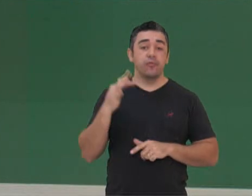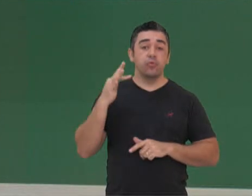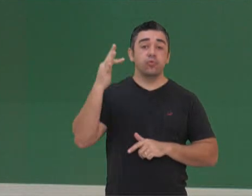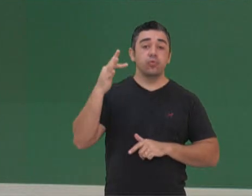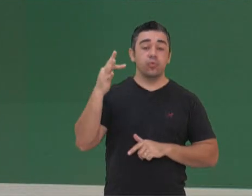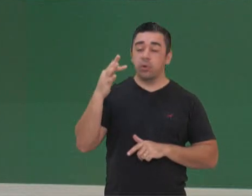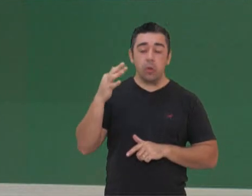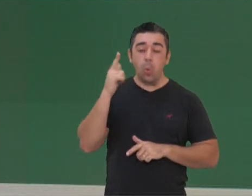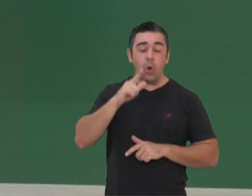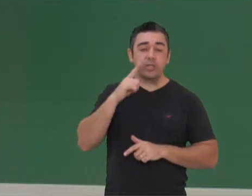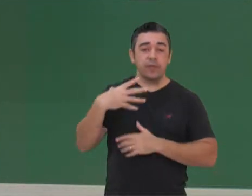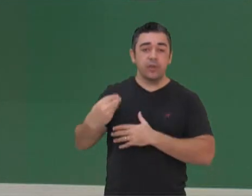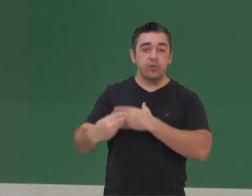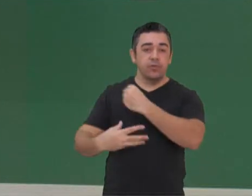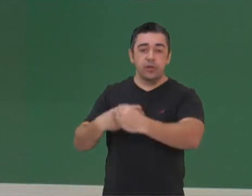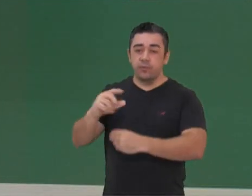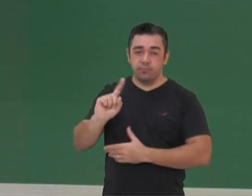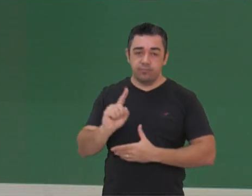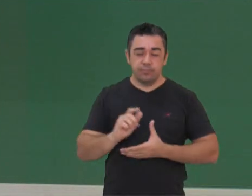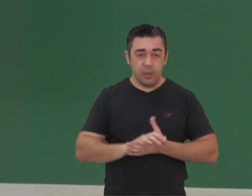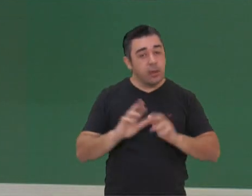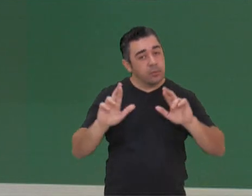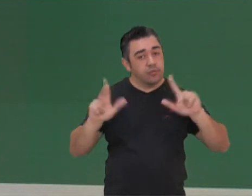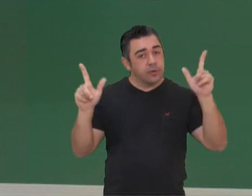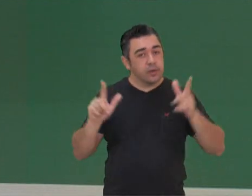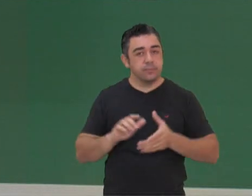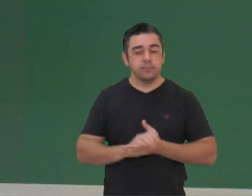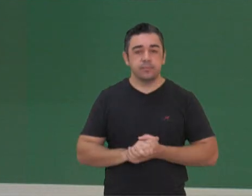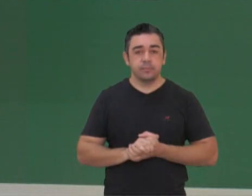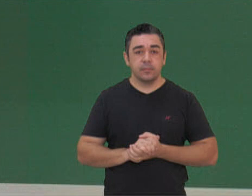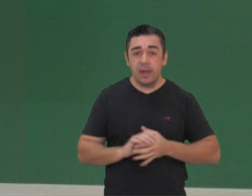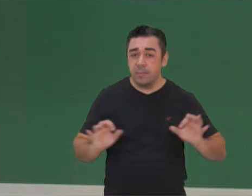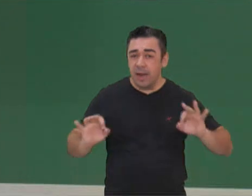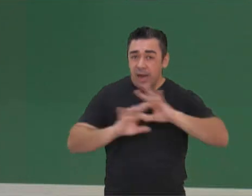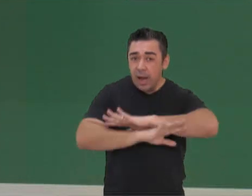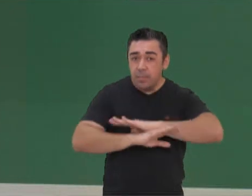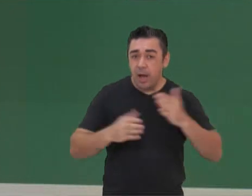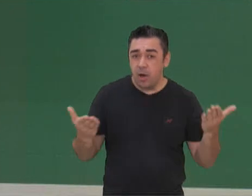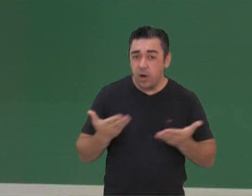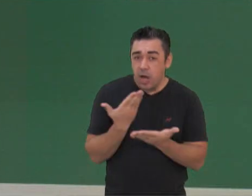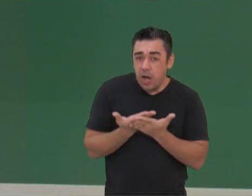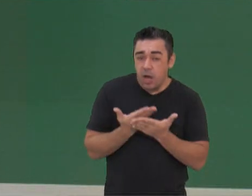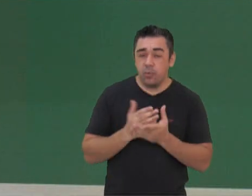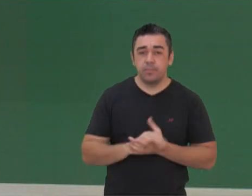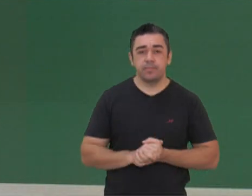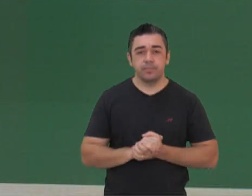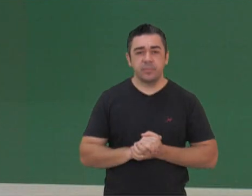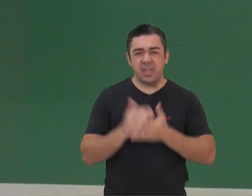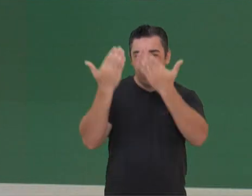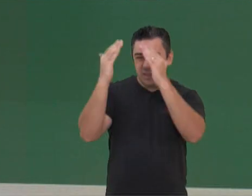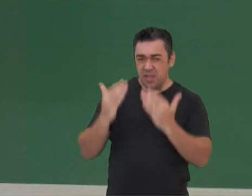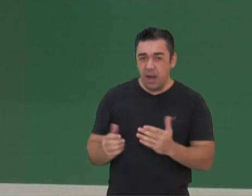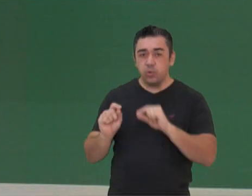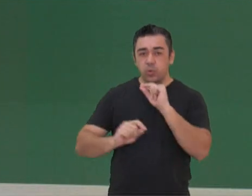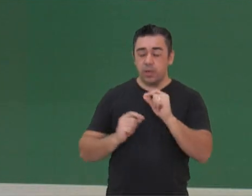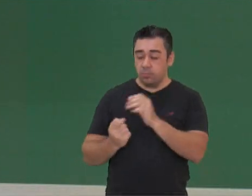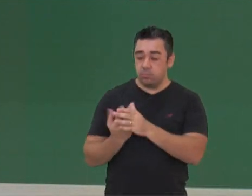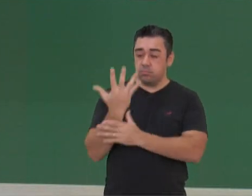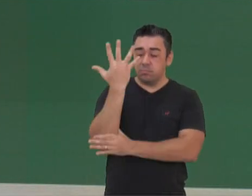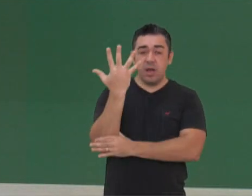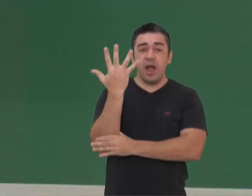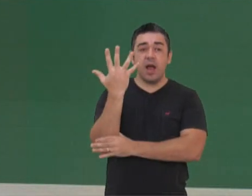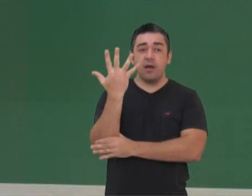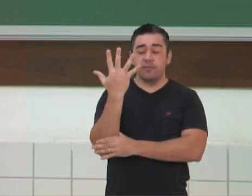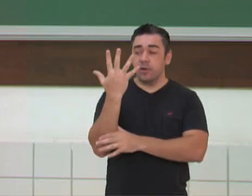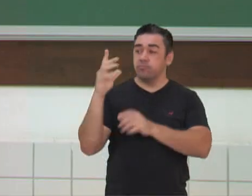adultos, tá? Então, essa é a diferença. Para acabar, para a gente ir encerrando a aula, gente, análise de árvore filogenética. Isso é